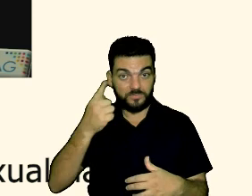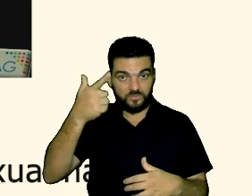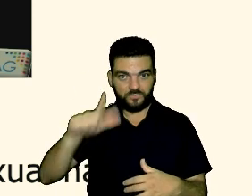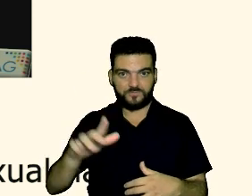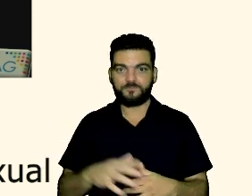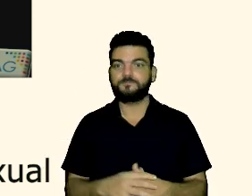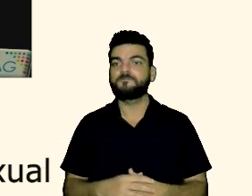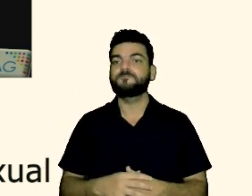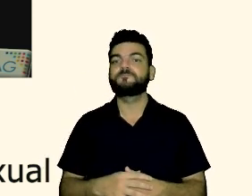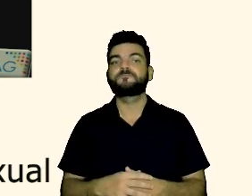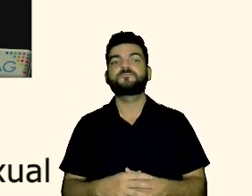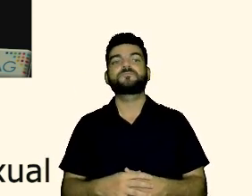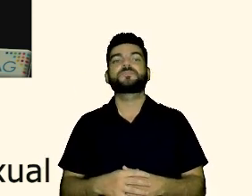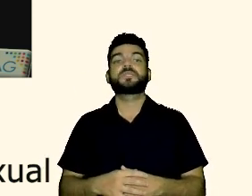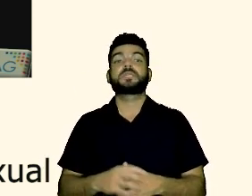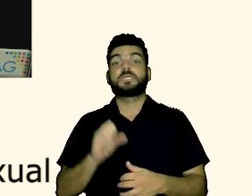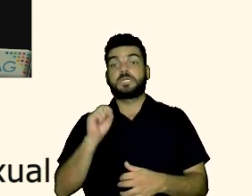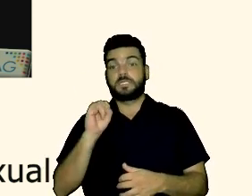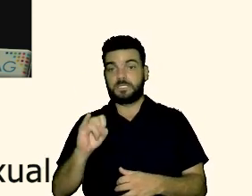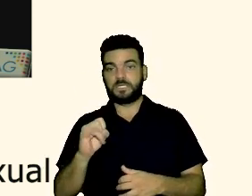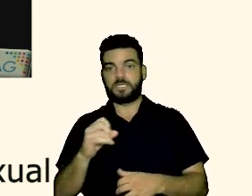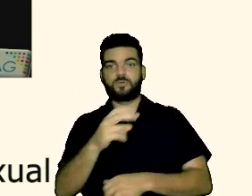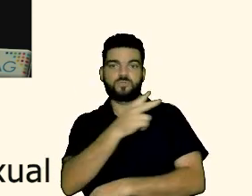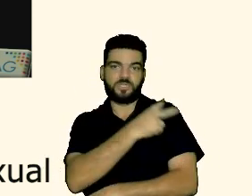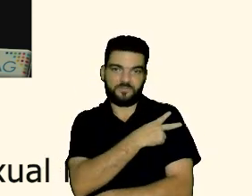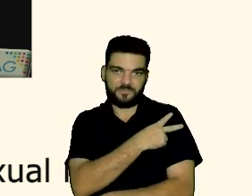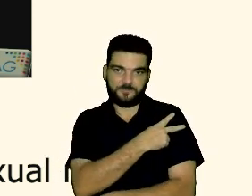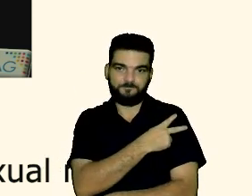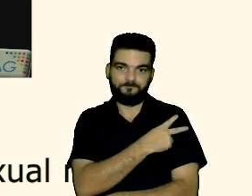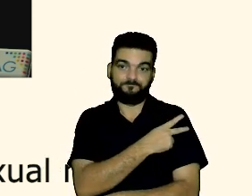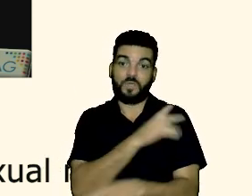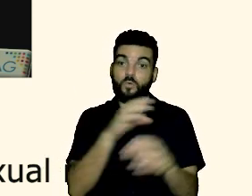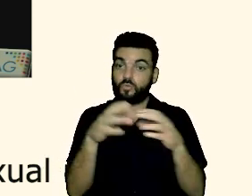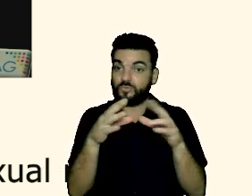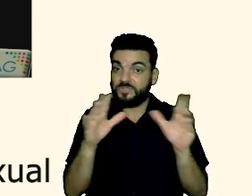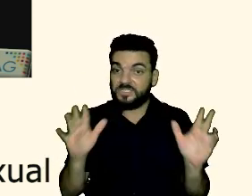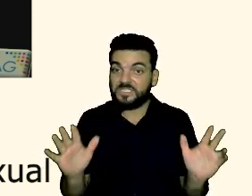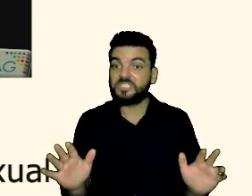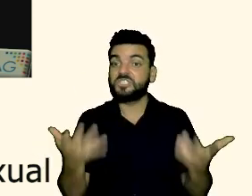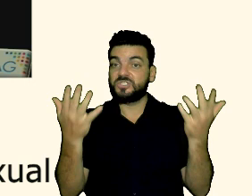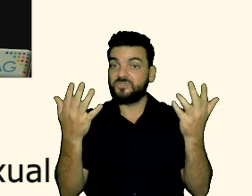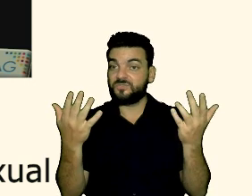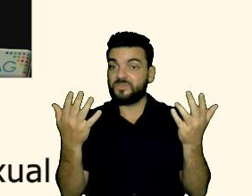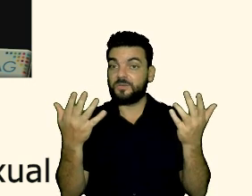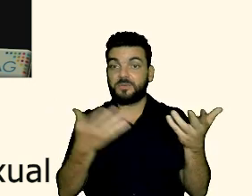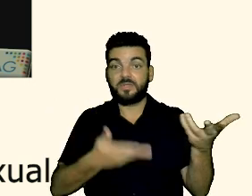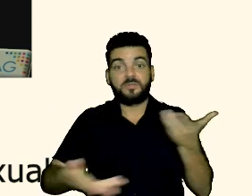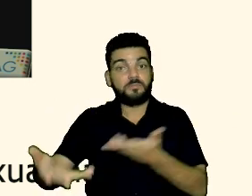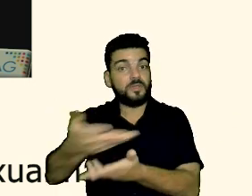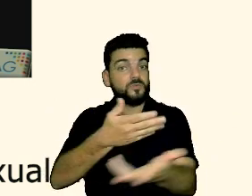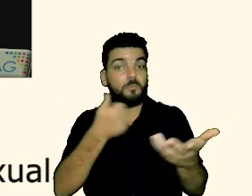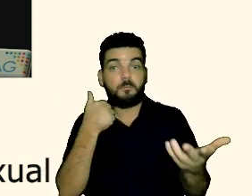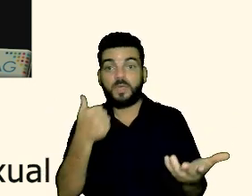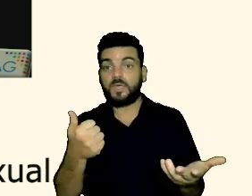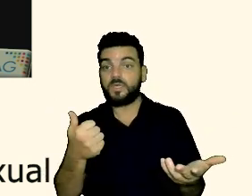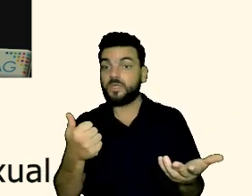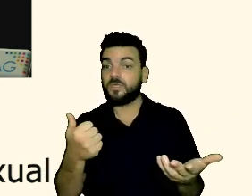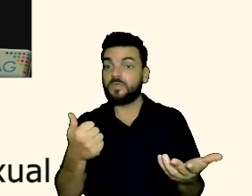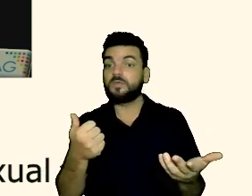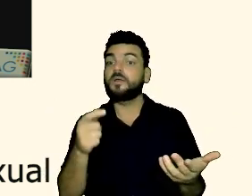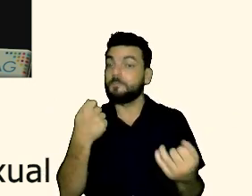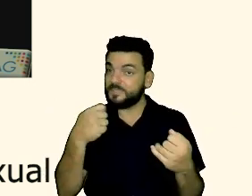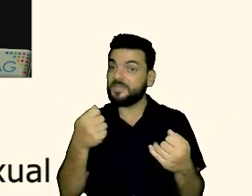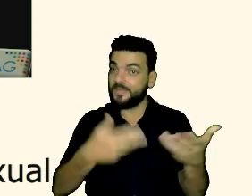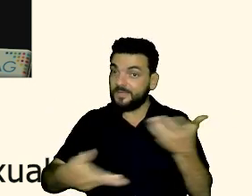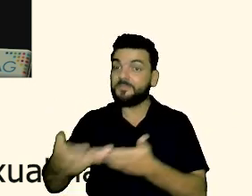sua equipe espaço, é simplesmente a palavra é espaço para diminuir a ansiedade e as pessoas poderem